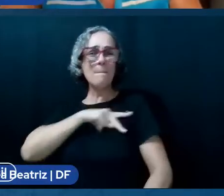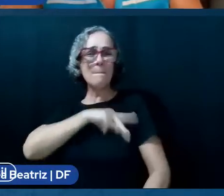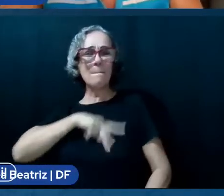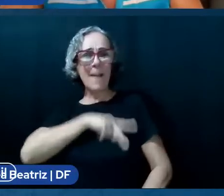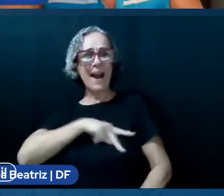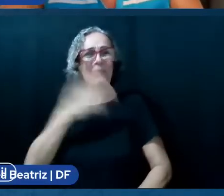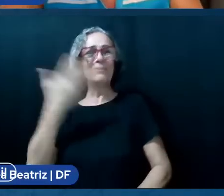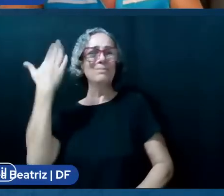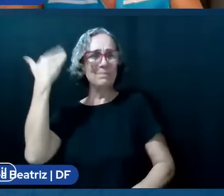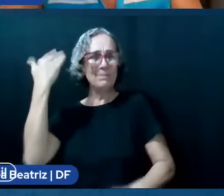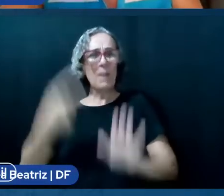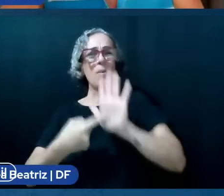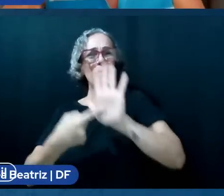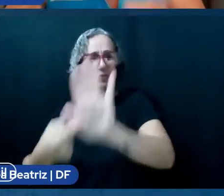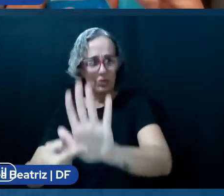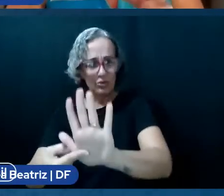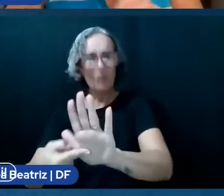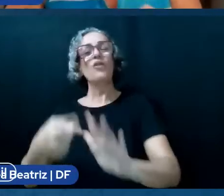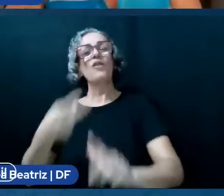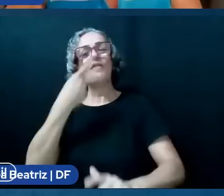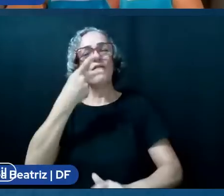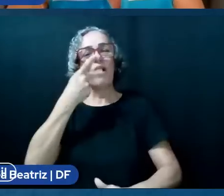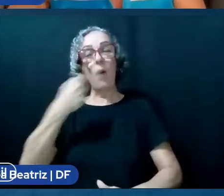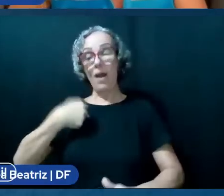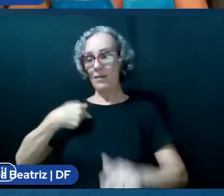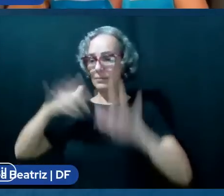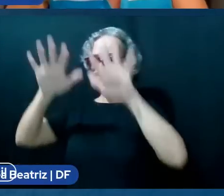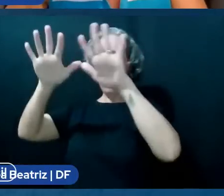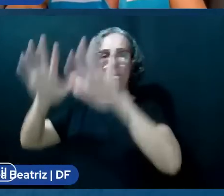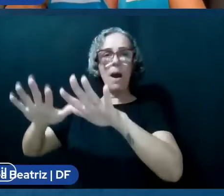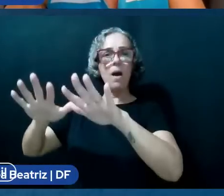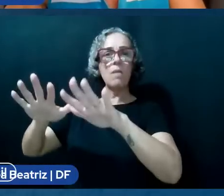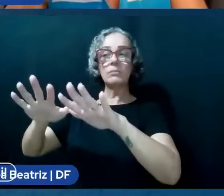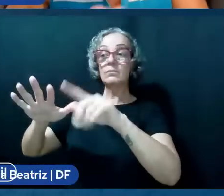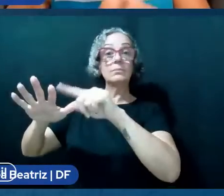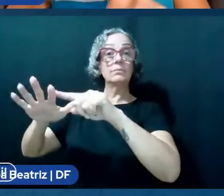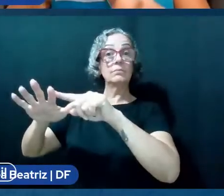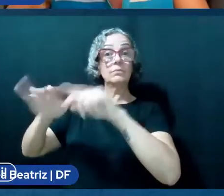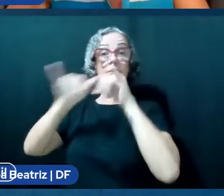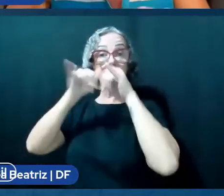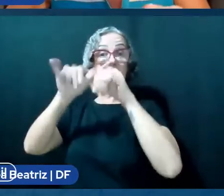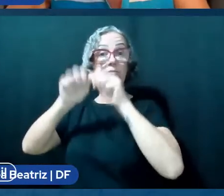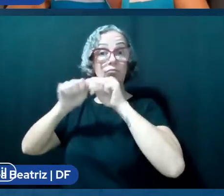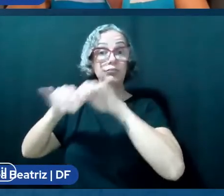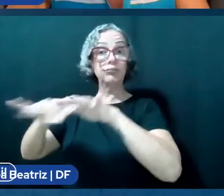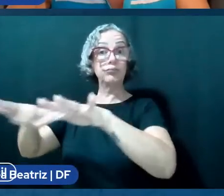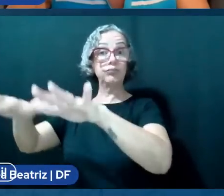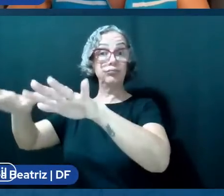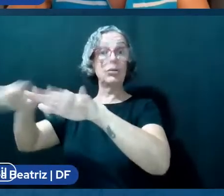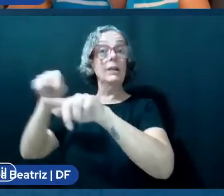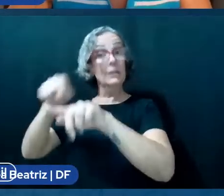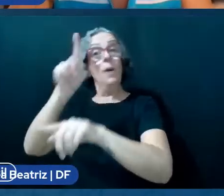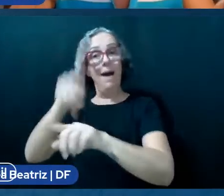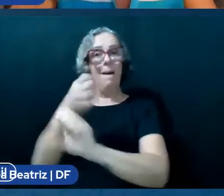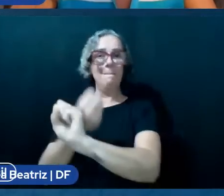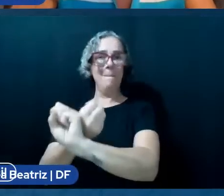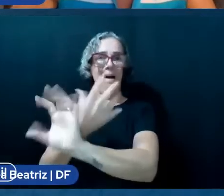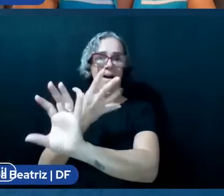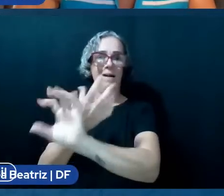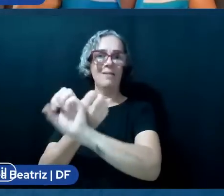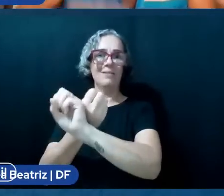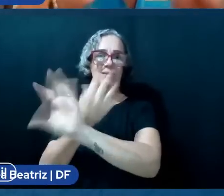facilitando o intercâmbio mediúnico. E aí nós vamos verificar que o magnetismo ele tem uma função importantíssima